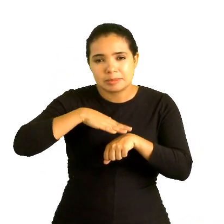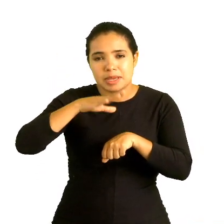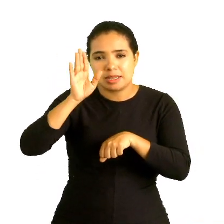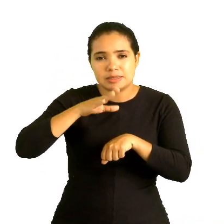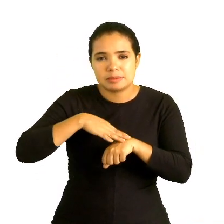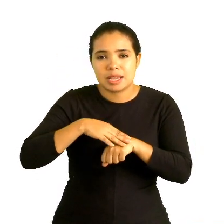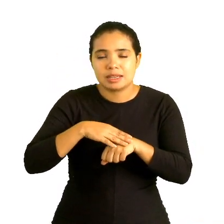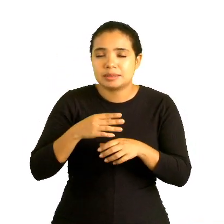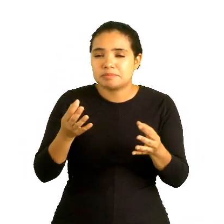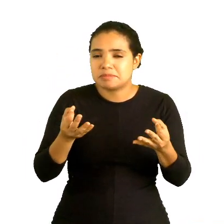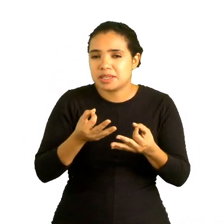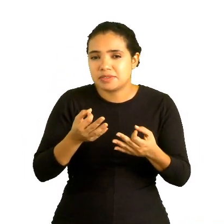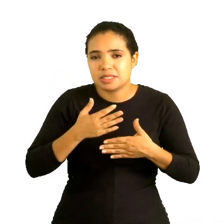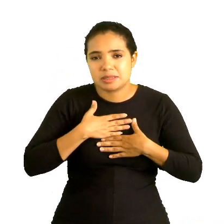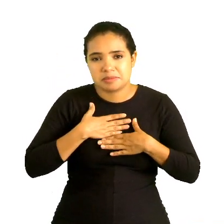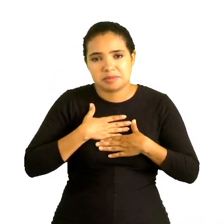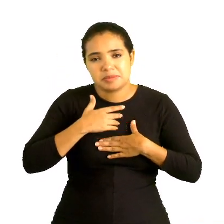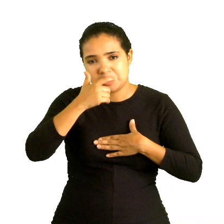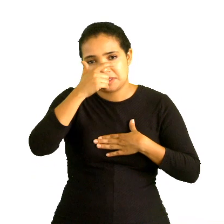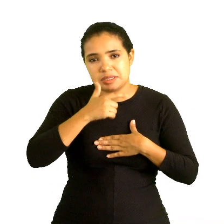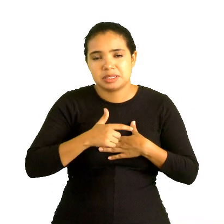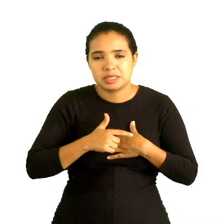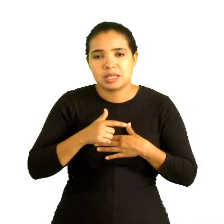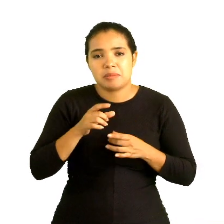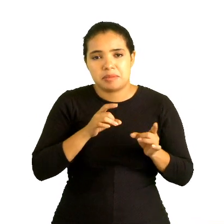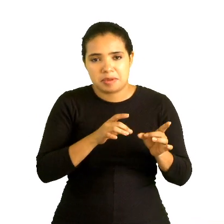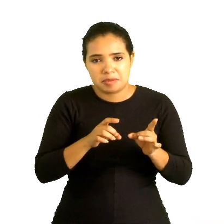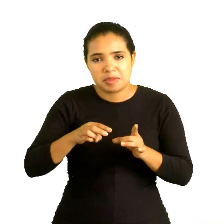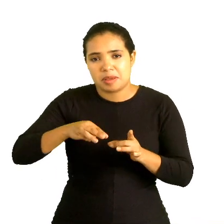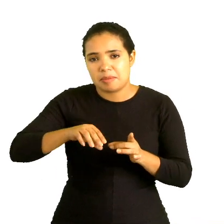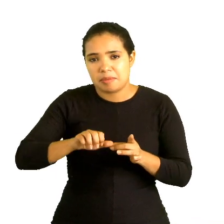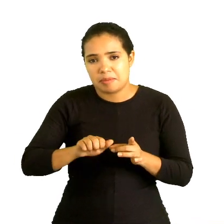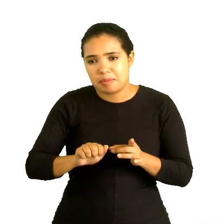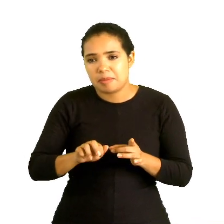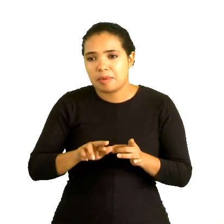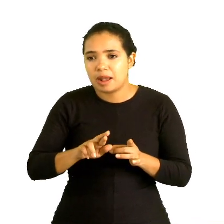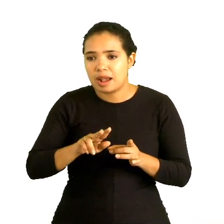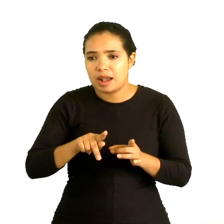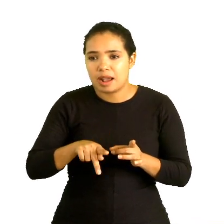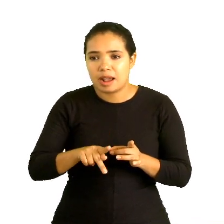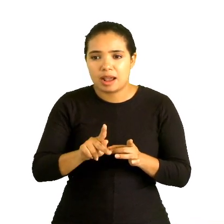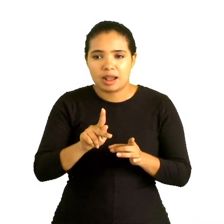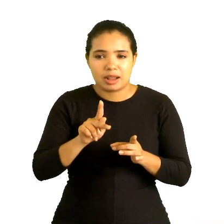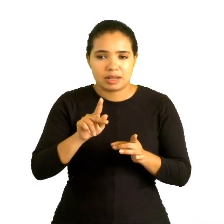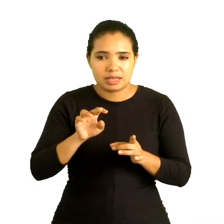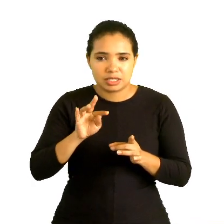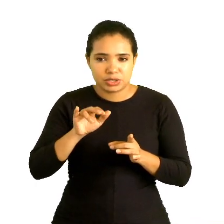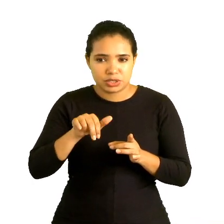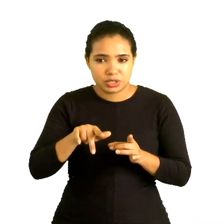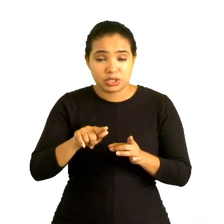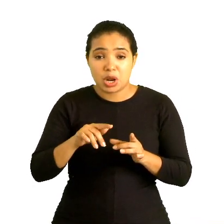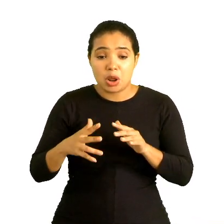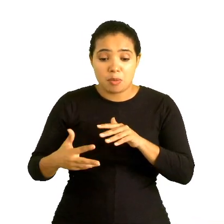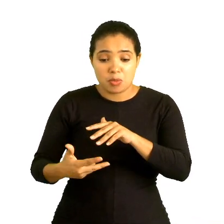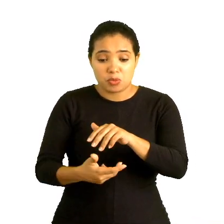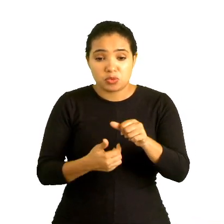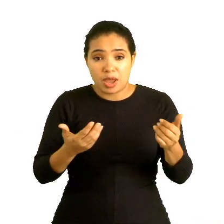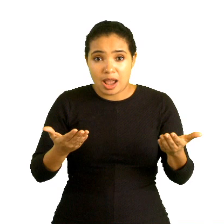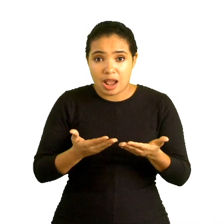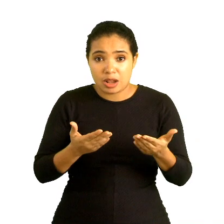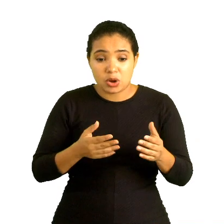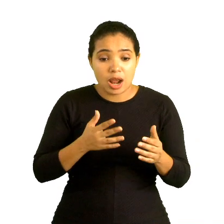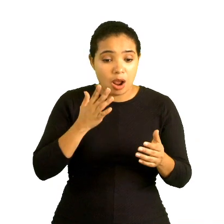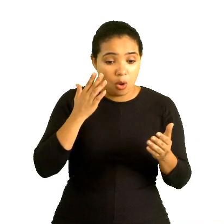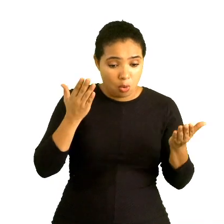encaixa perfeitamente no perfil do marketing digital. Nesse universo, o que hoje funciona, amanhã se